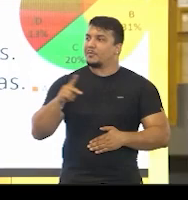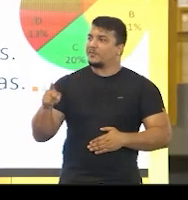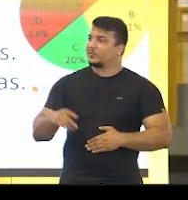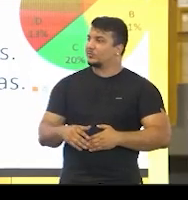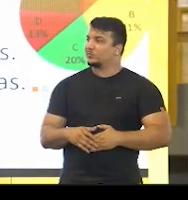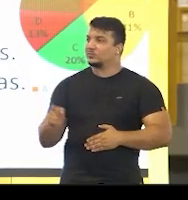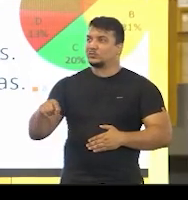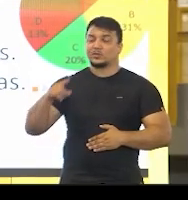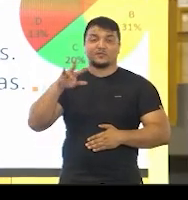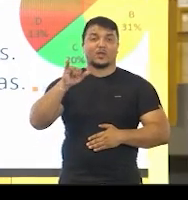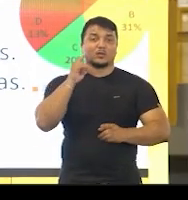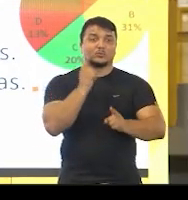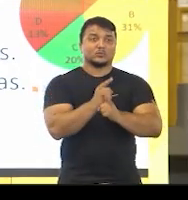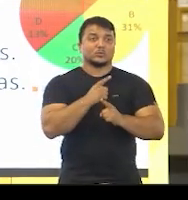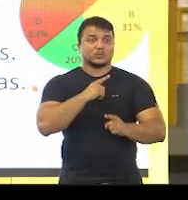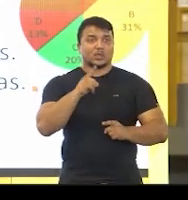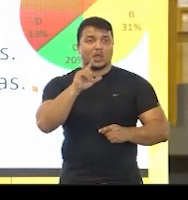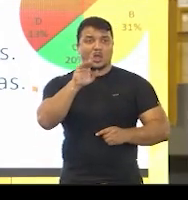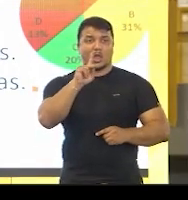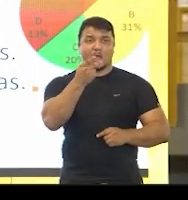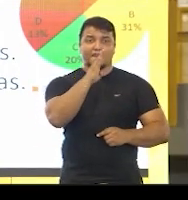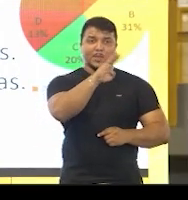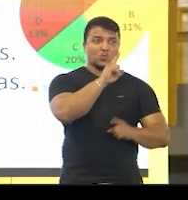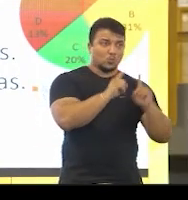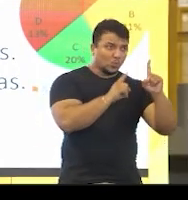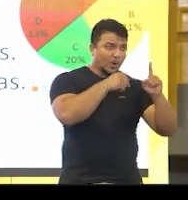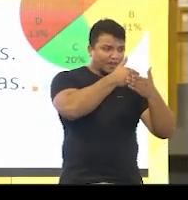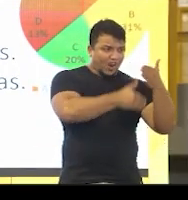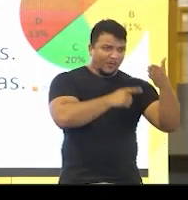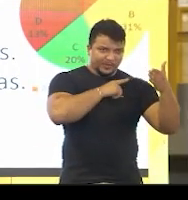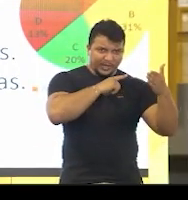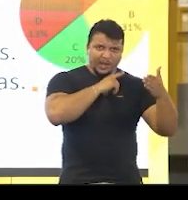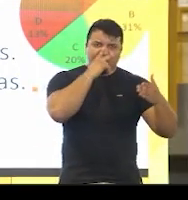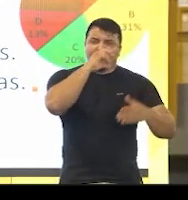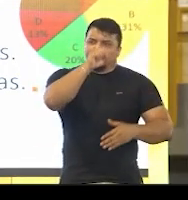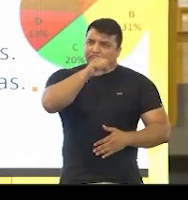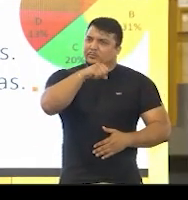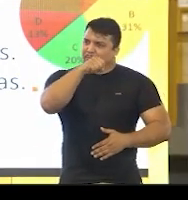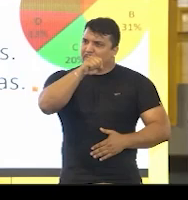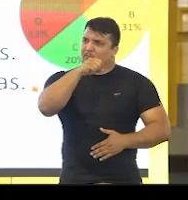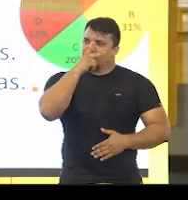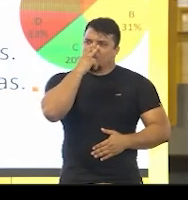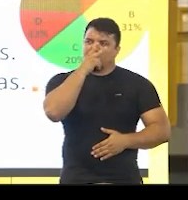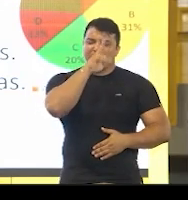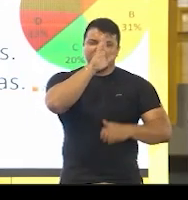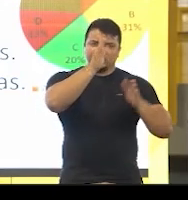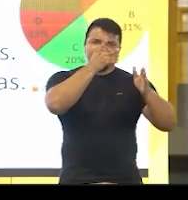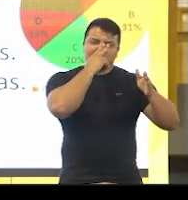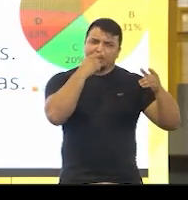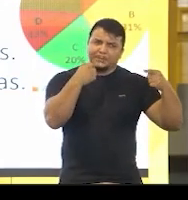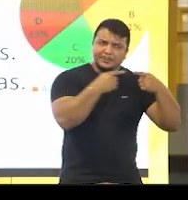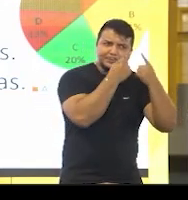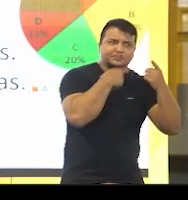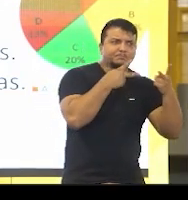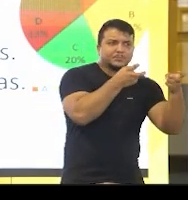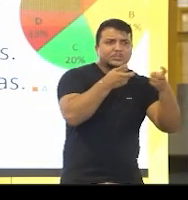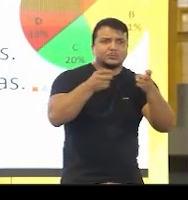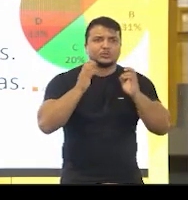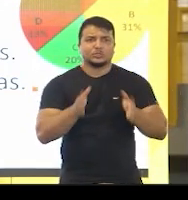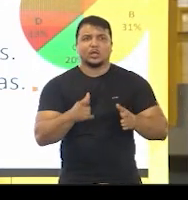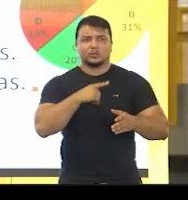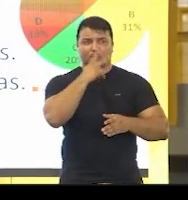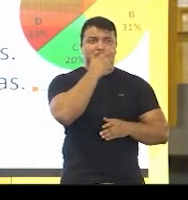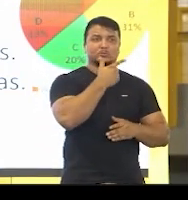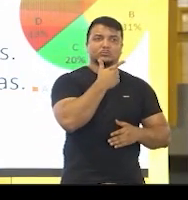GGzinhos, vocês vão encontrar a questão da habilidade 1 na prova? Vão ou não vão? Já começaram a perceber com a aula